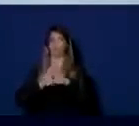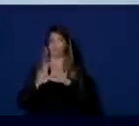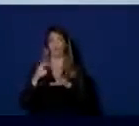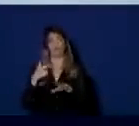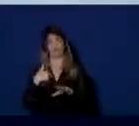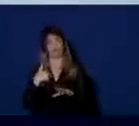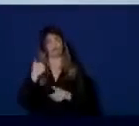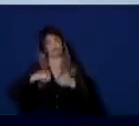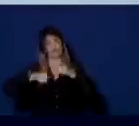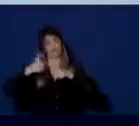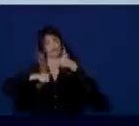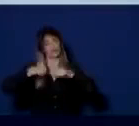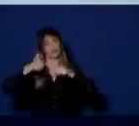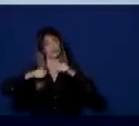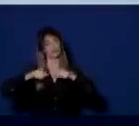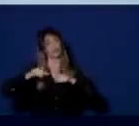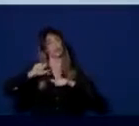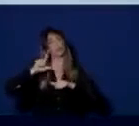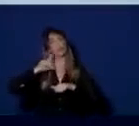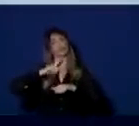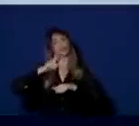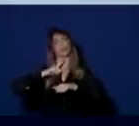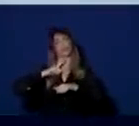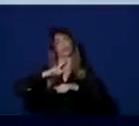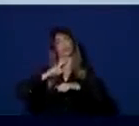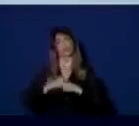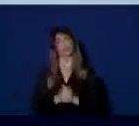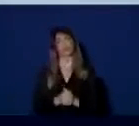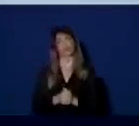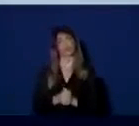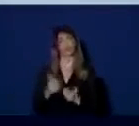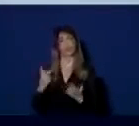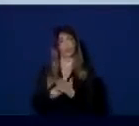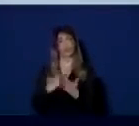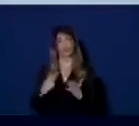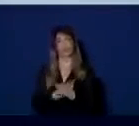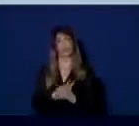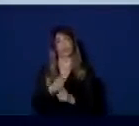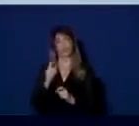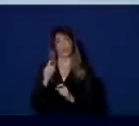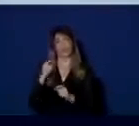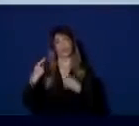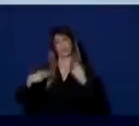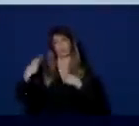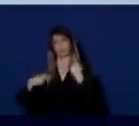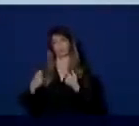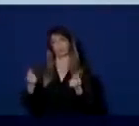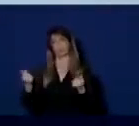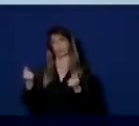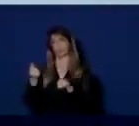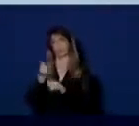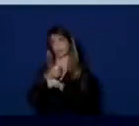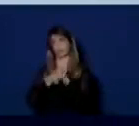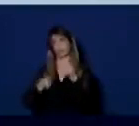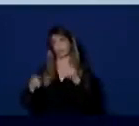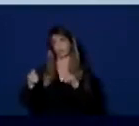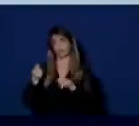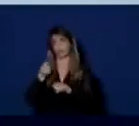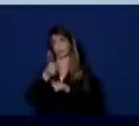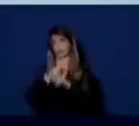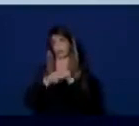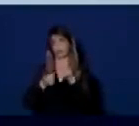minha avaliação, houve um certo exagero na calibragem da política monetária